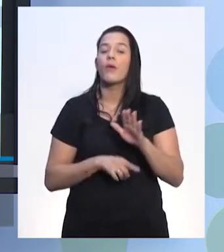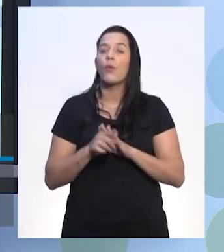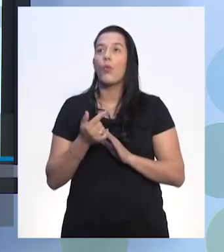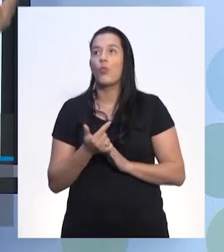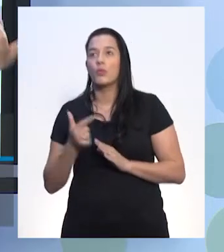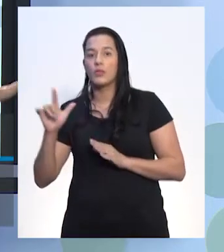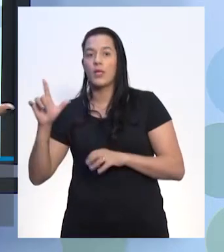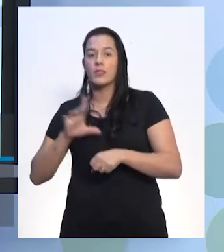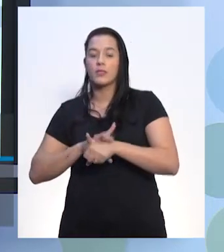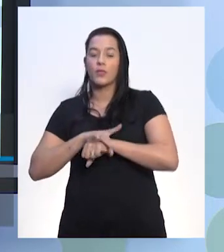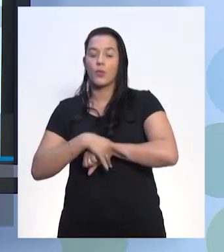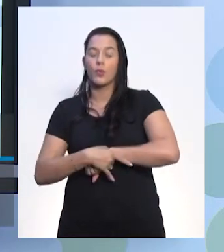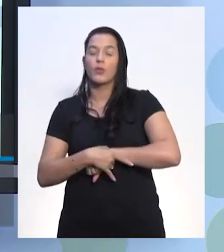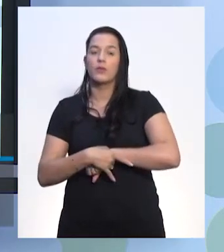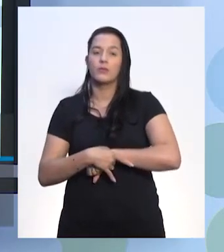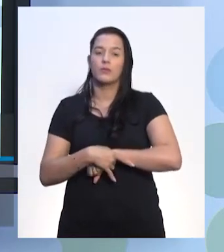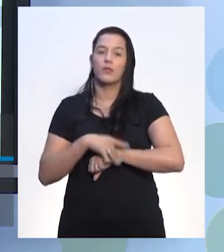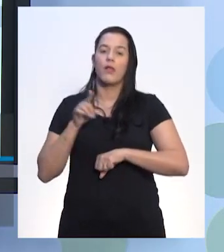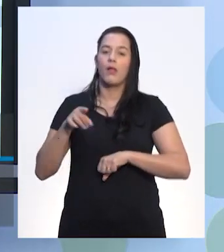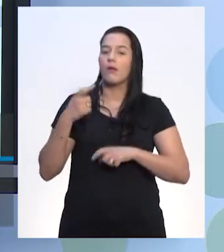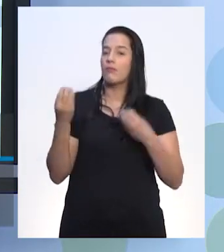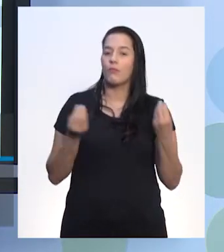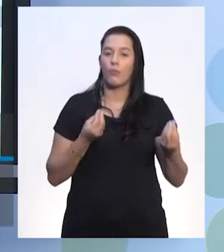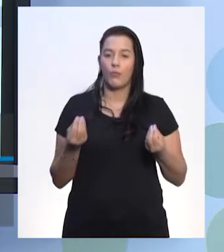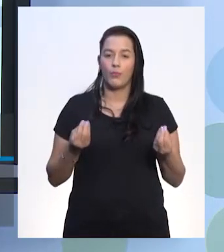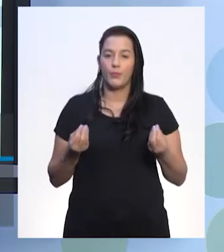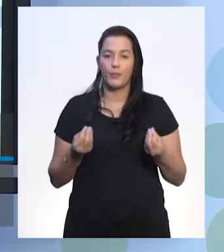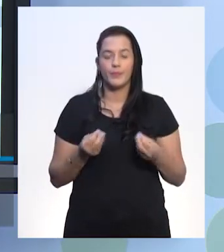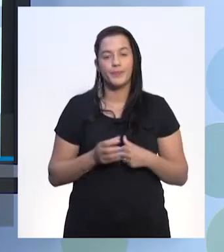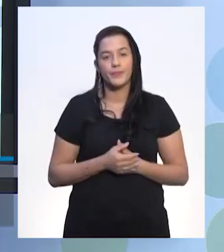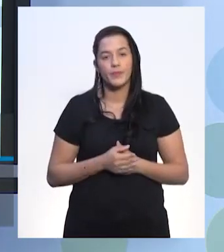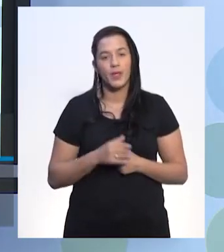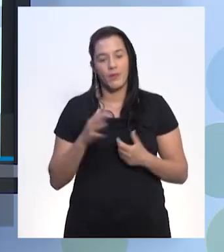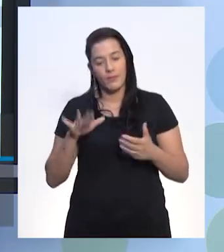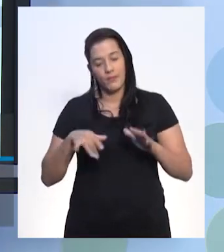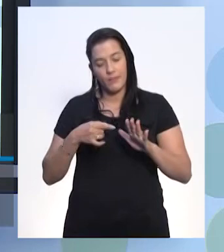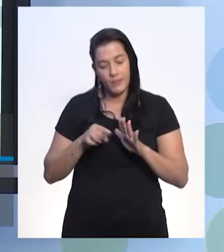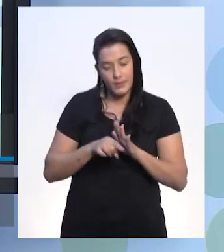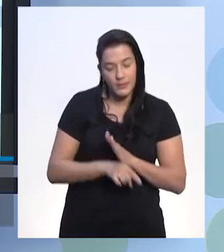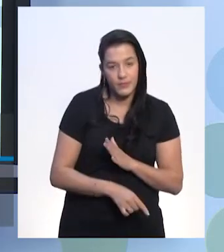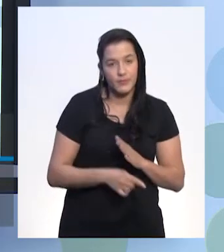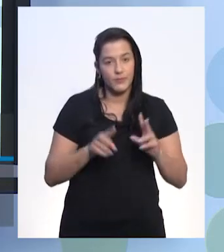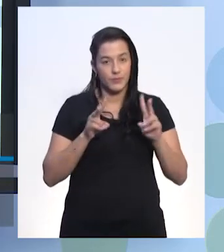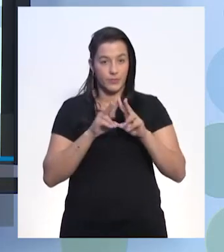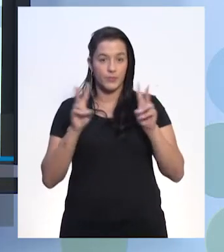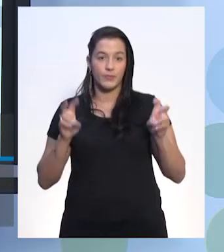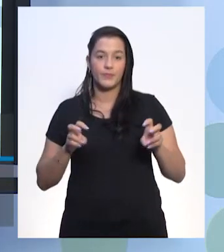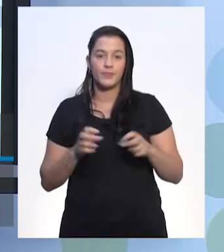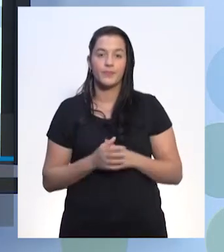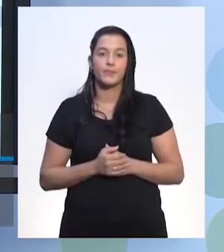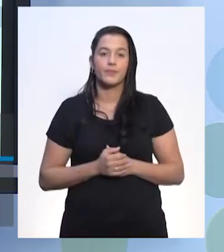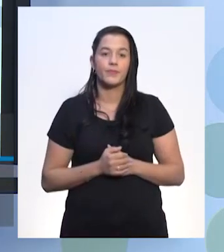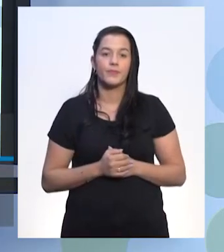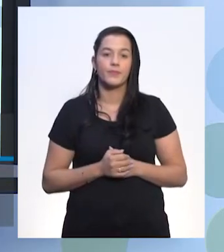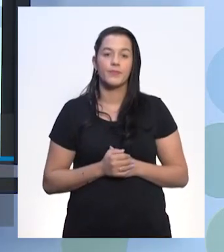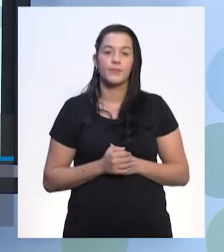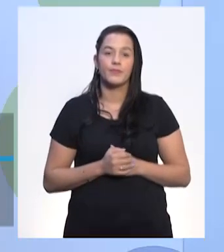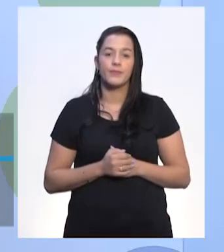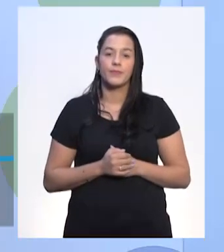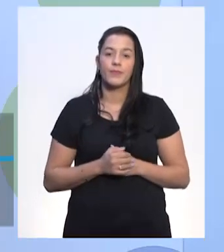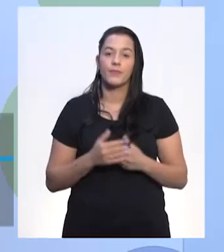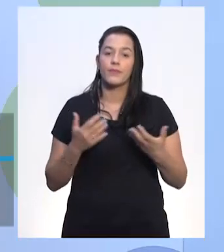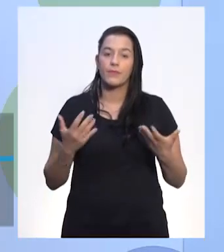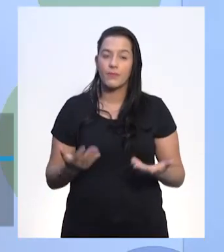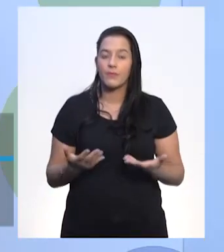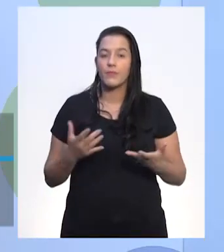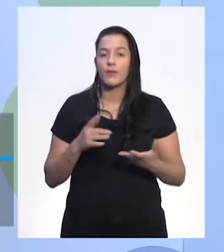perguntar sobre a segurança do local, não é? Aí você vai mais a fundo nos assuntos e tal. E olha que legal, Mara, Oi. o professor José